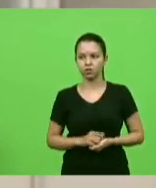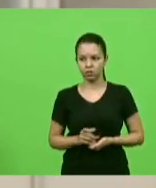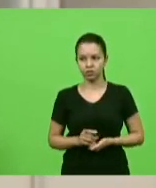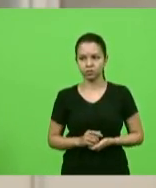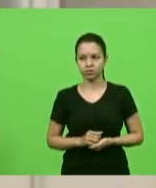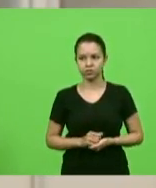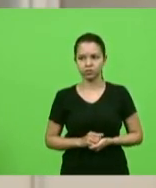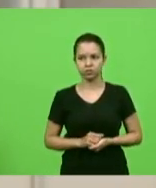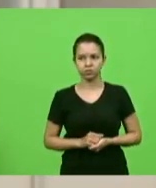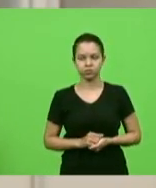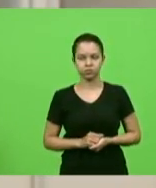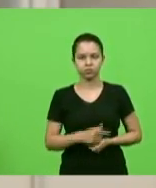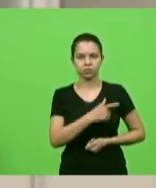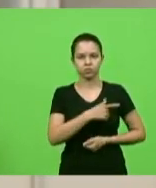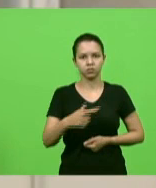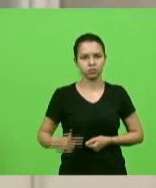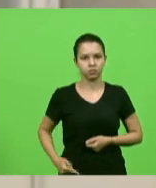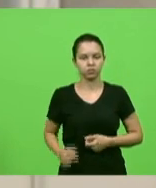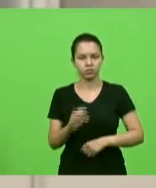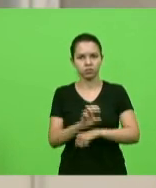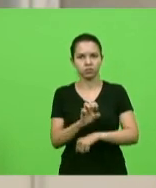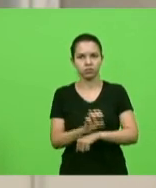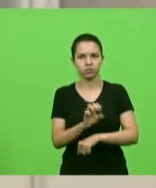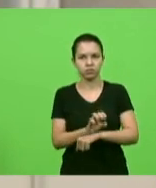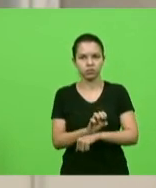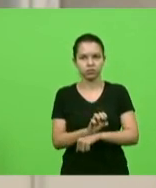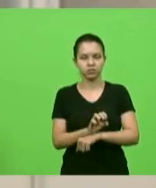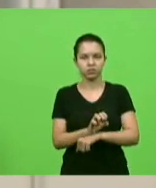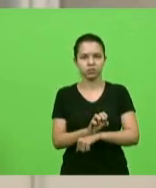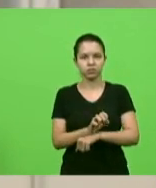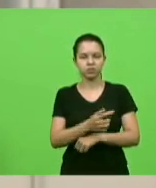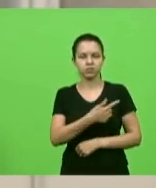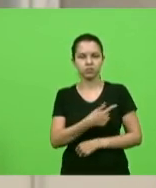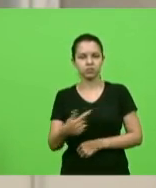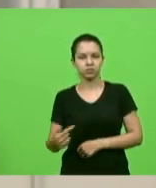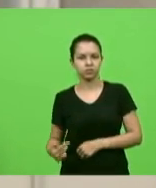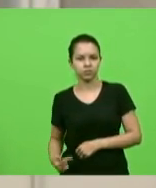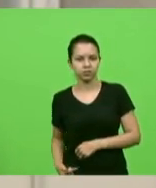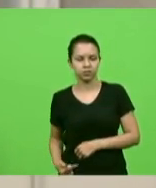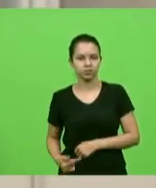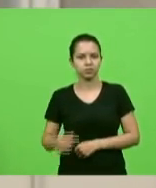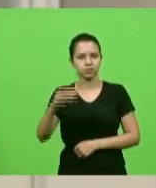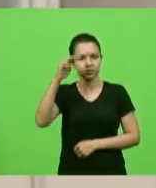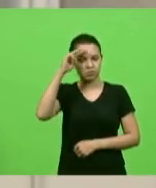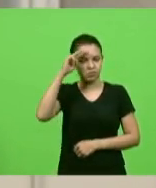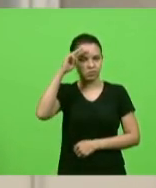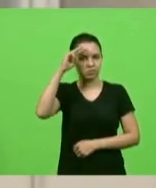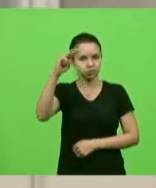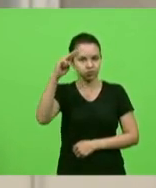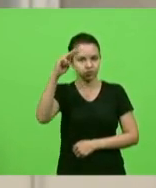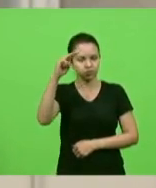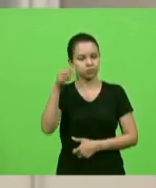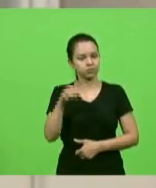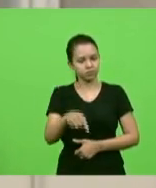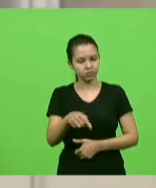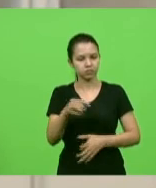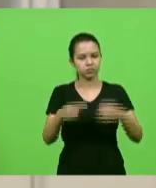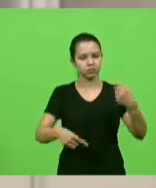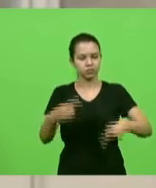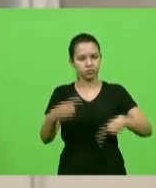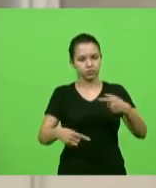a ênfase do governador do Estado Silva Carlos Moisés da Silva para deliberação deste tribunal especial do